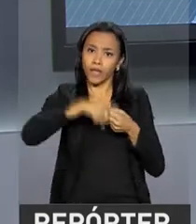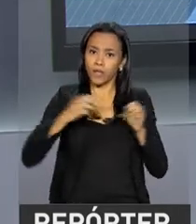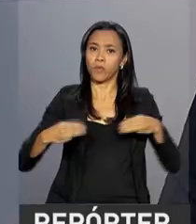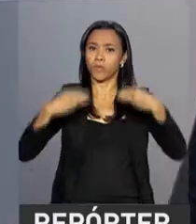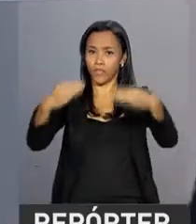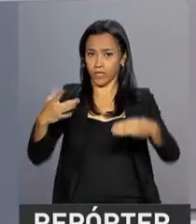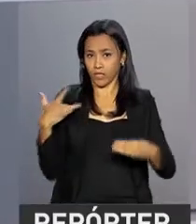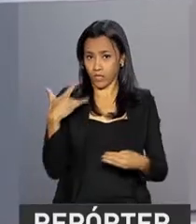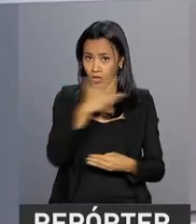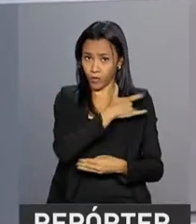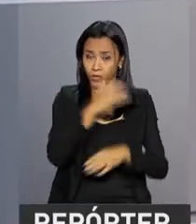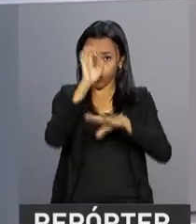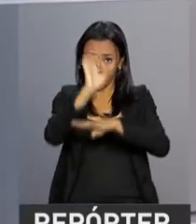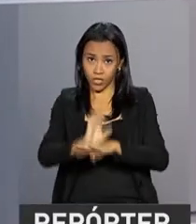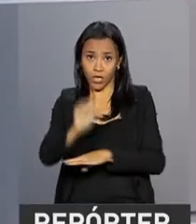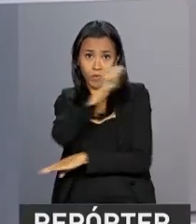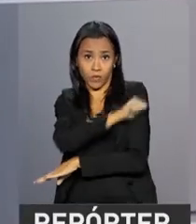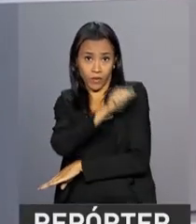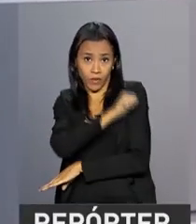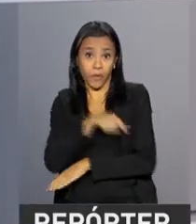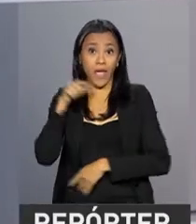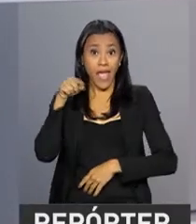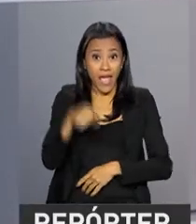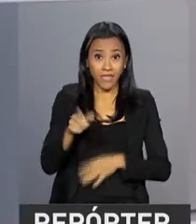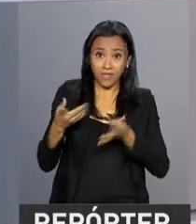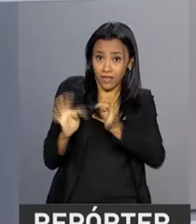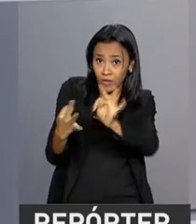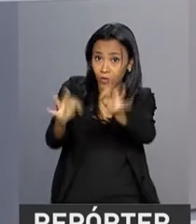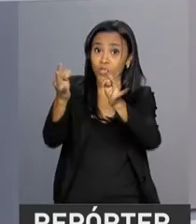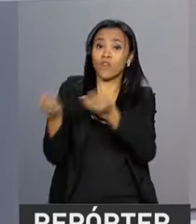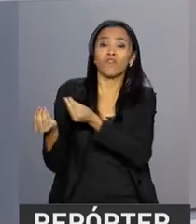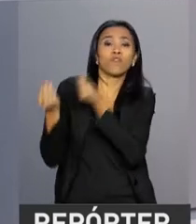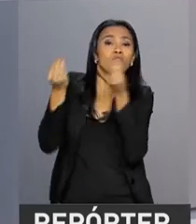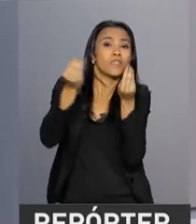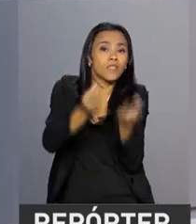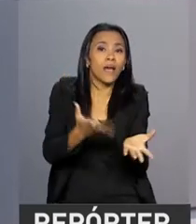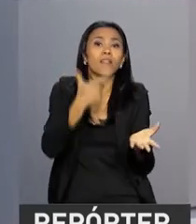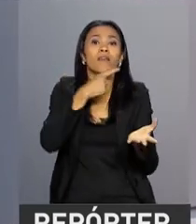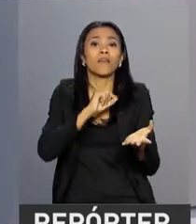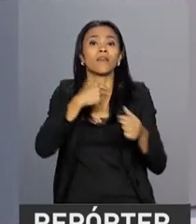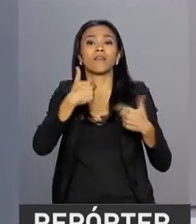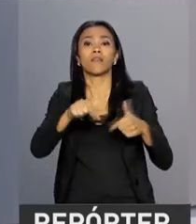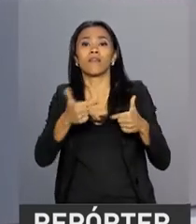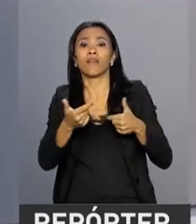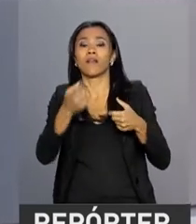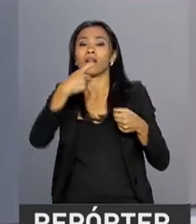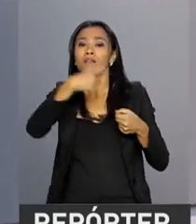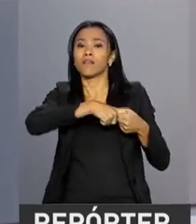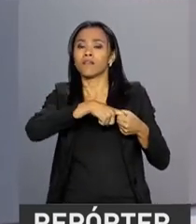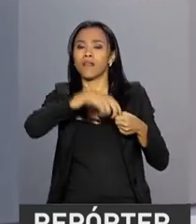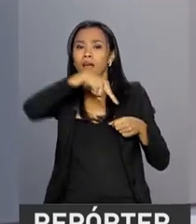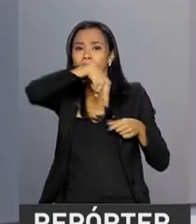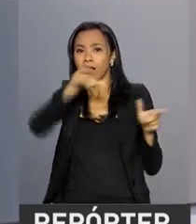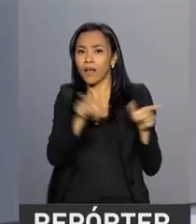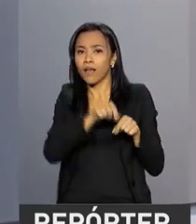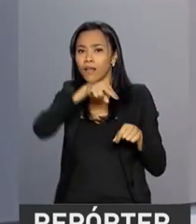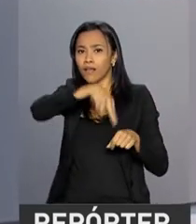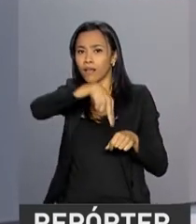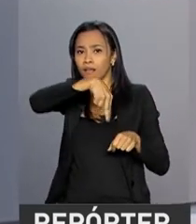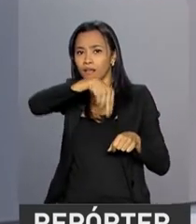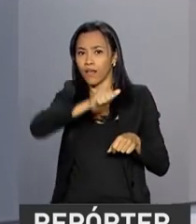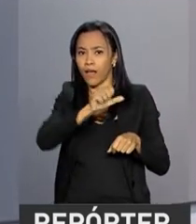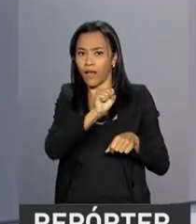janeiro a máquina que permite a evolução foi doada por um profissional ligado à nasa agência espacial dos estados unidos